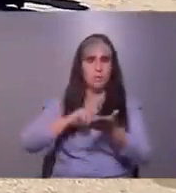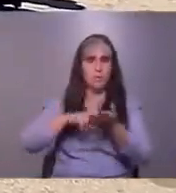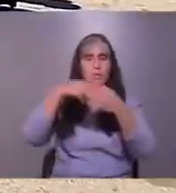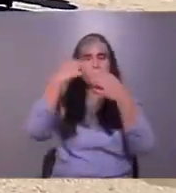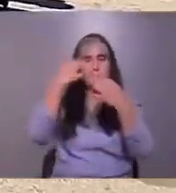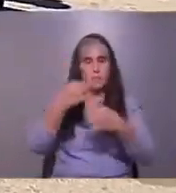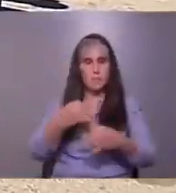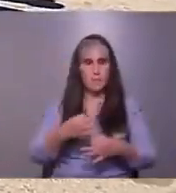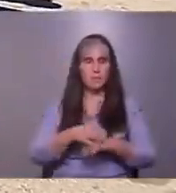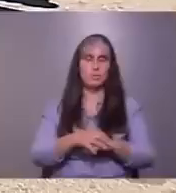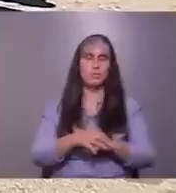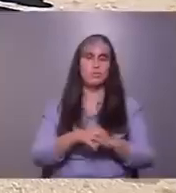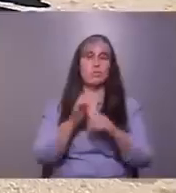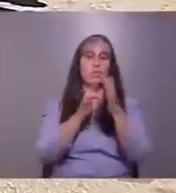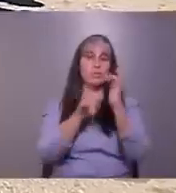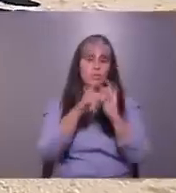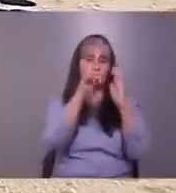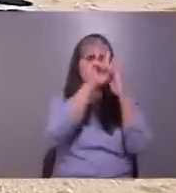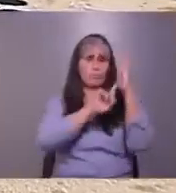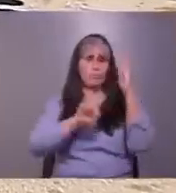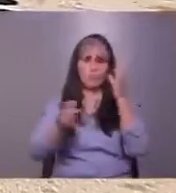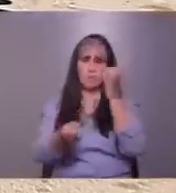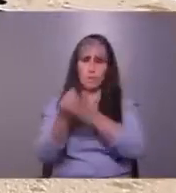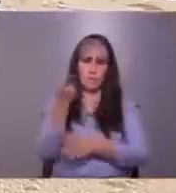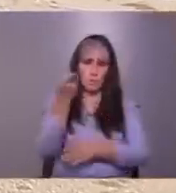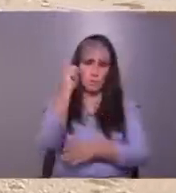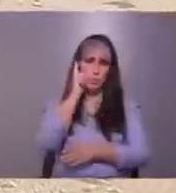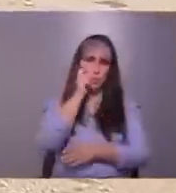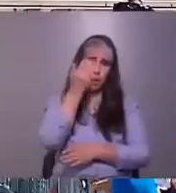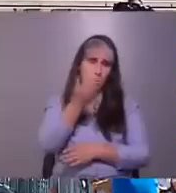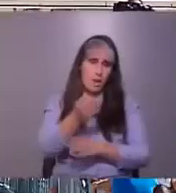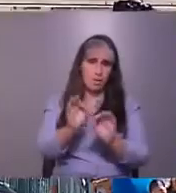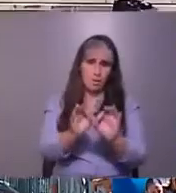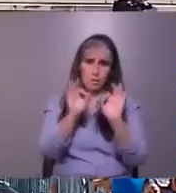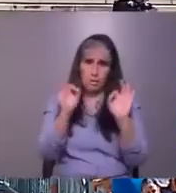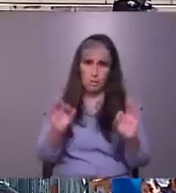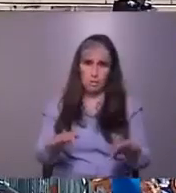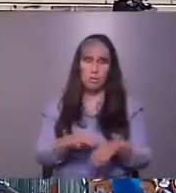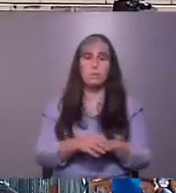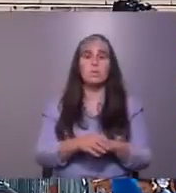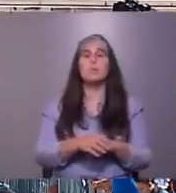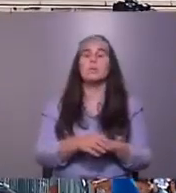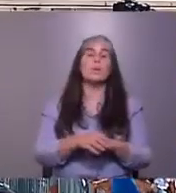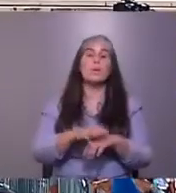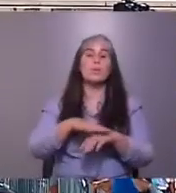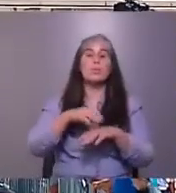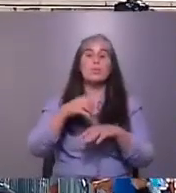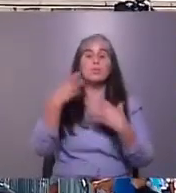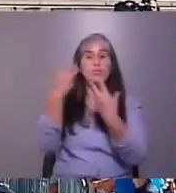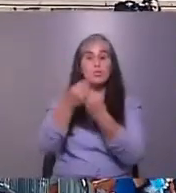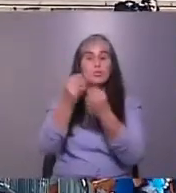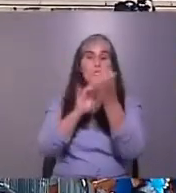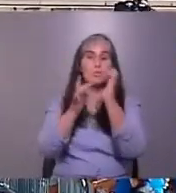verdadeiro, gerado, não criado, consubstancial ao Pai. Por Ele todas as coisas foram